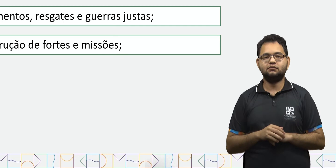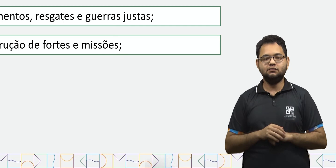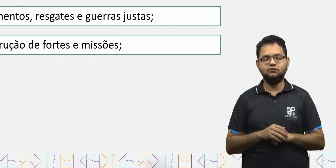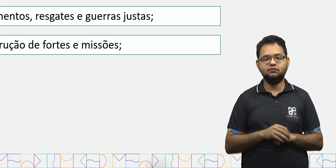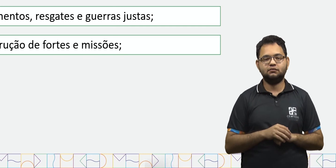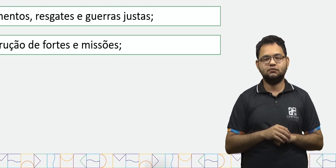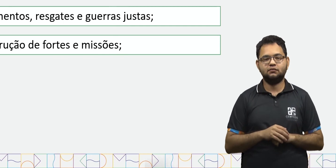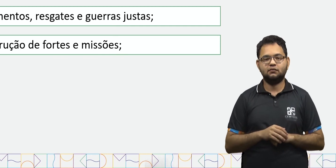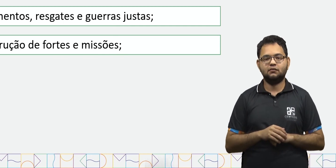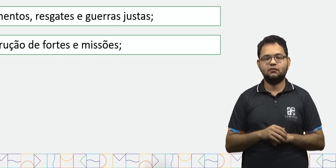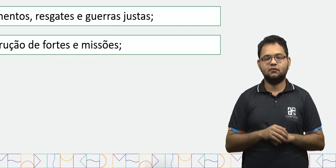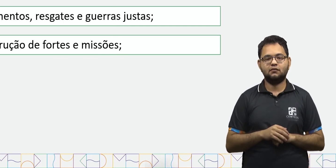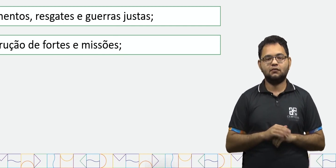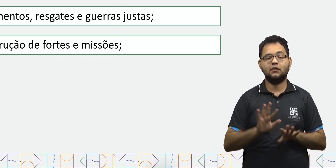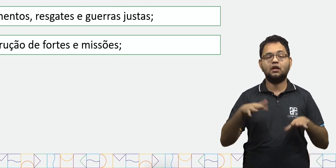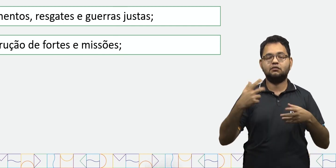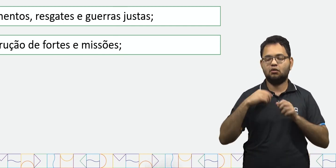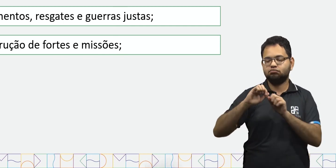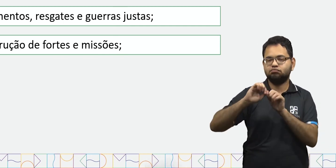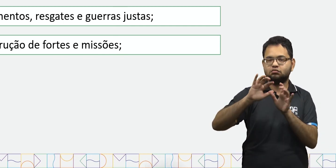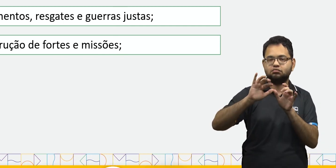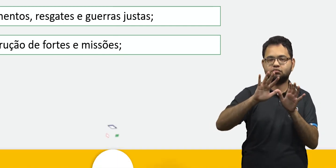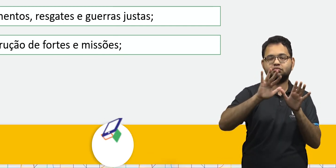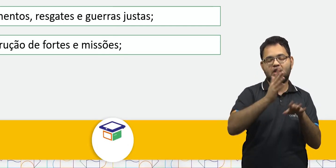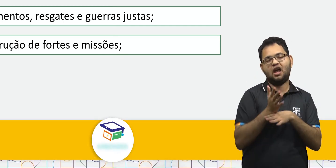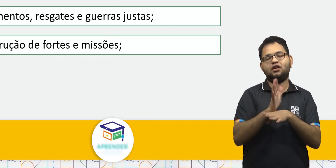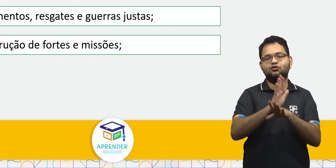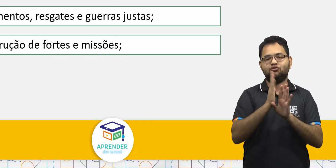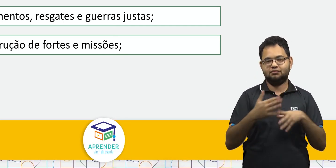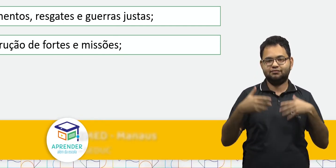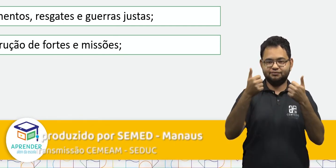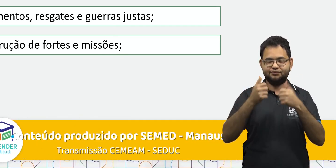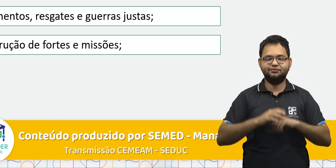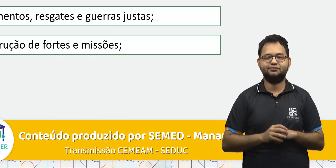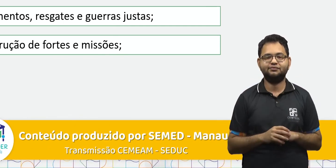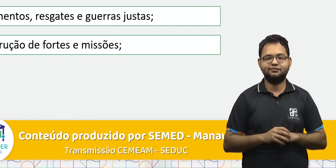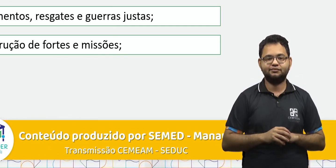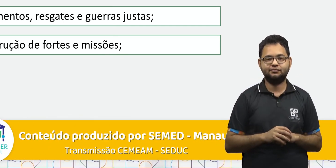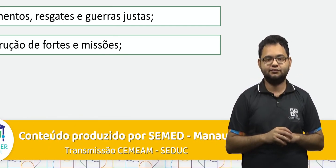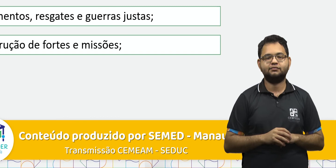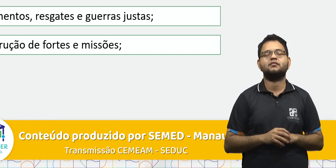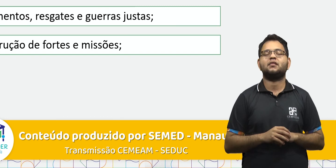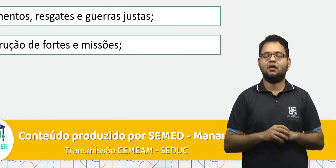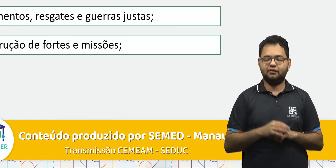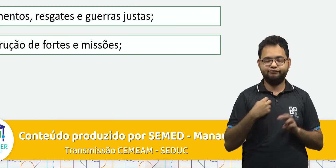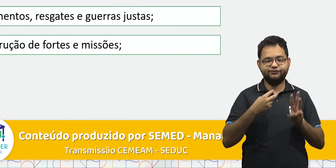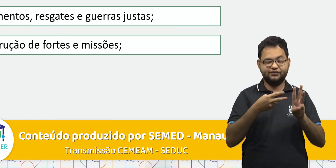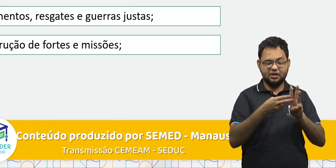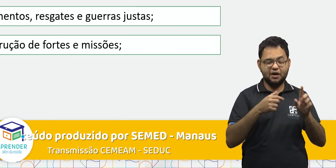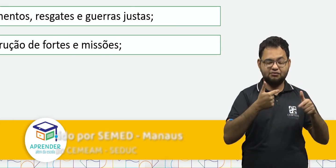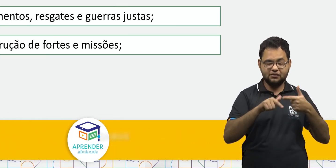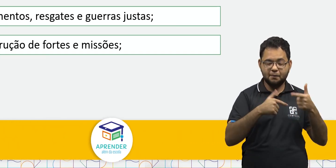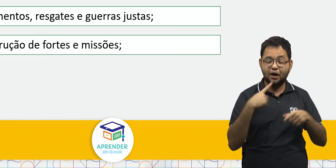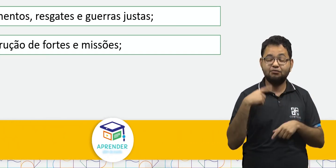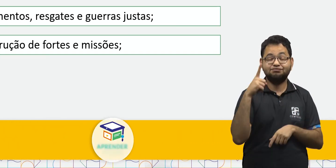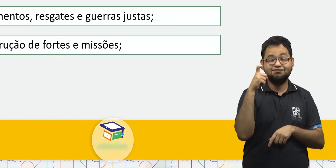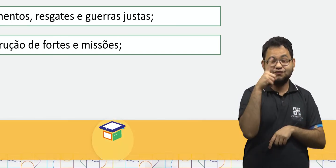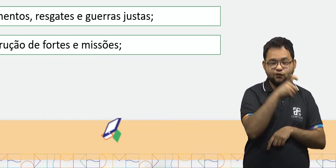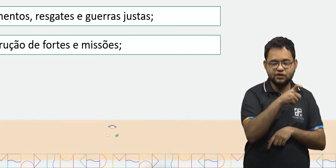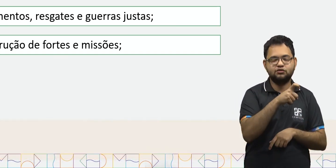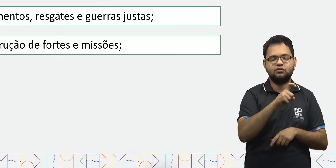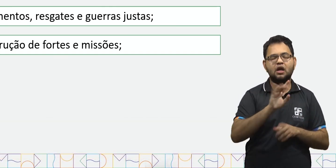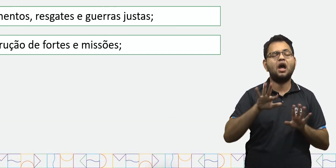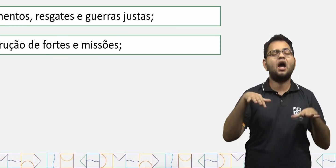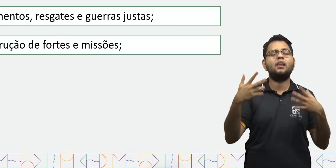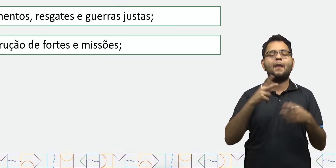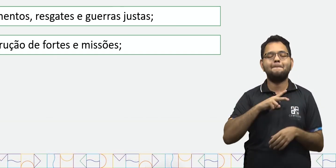a presença colonizadora na Amazônia aumentou bastante. O trabalho dos indígenas deu muito trabalho por vários motivos.